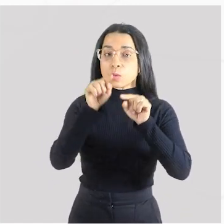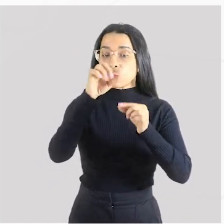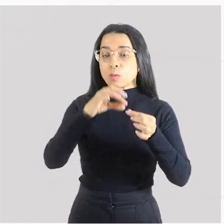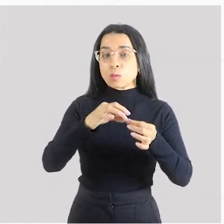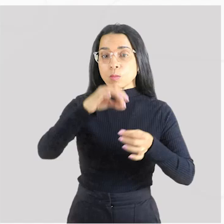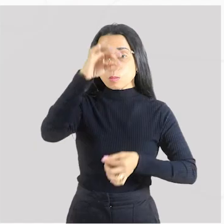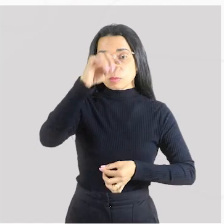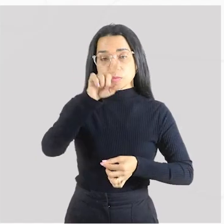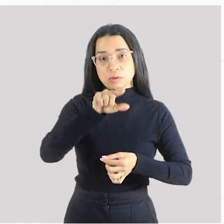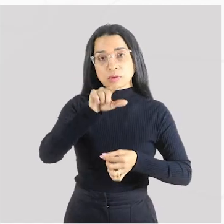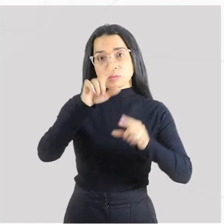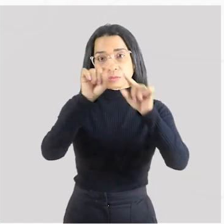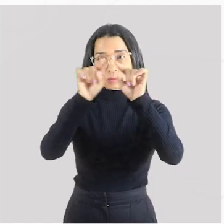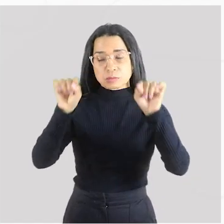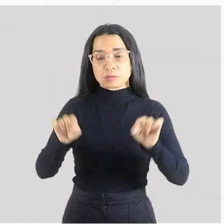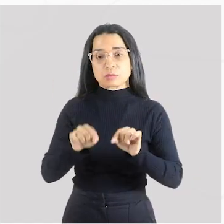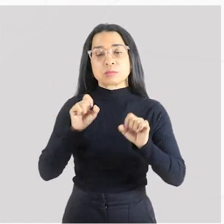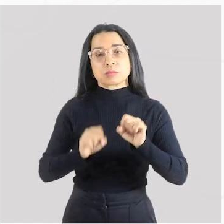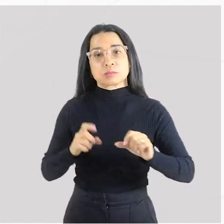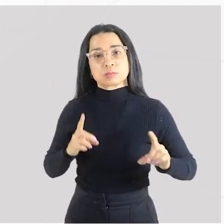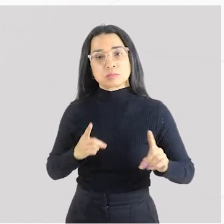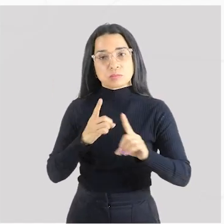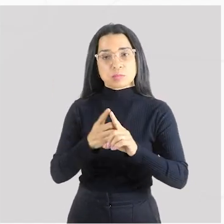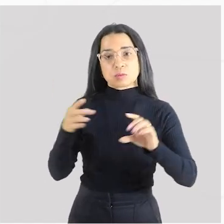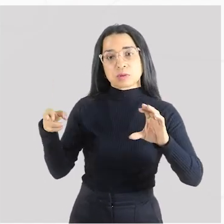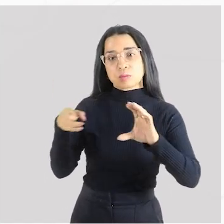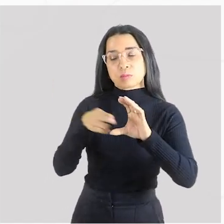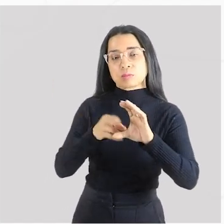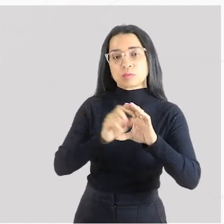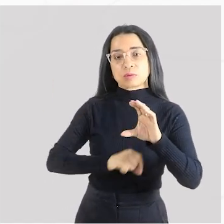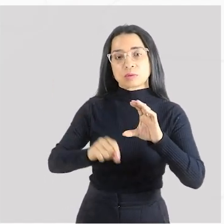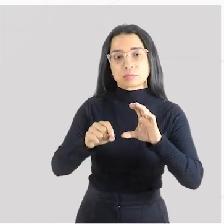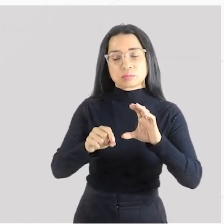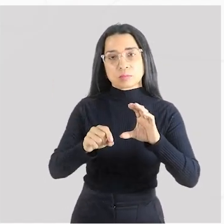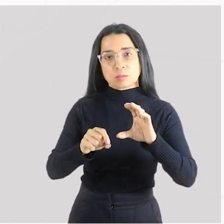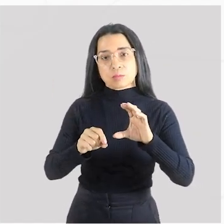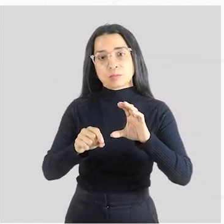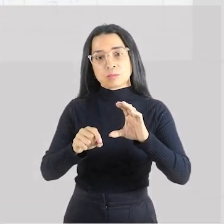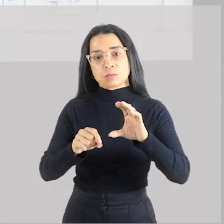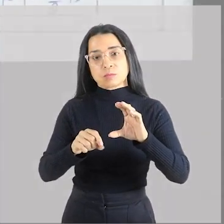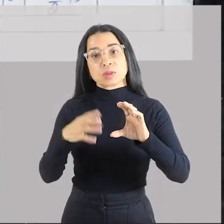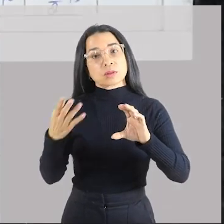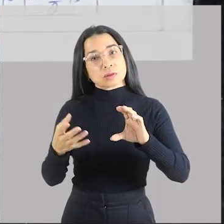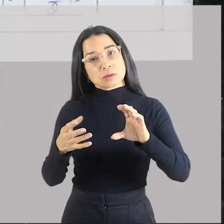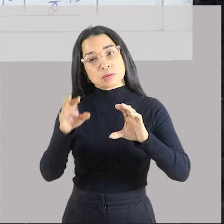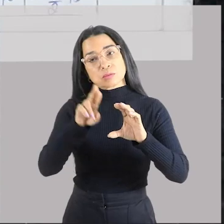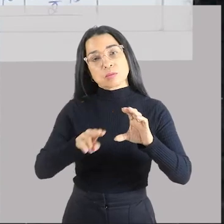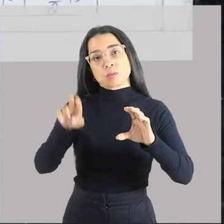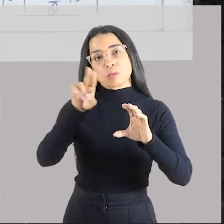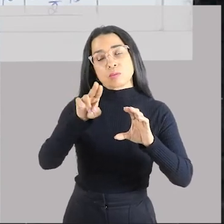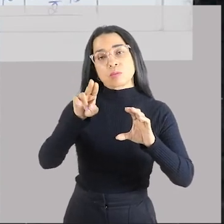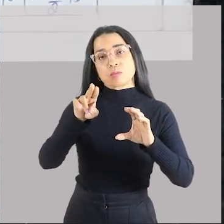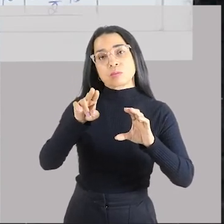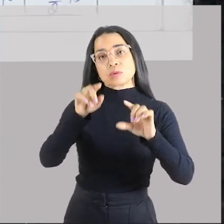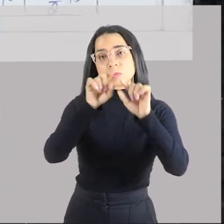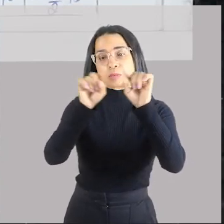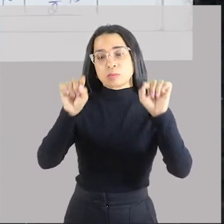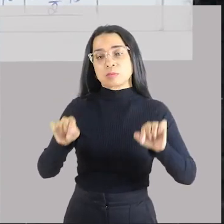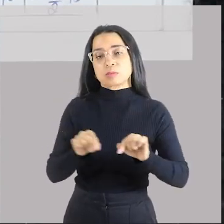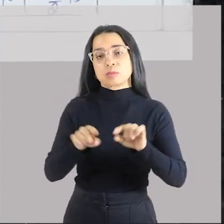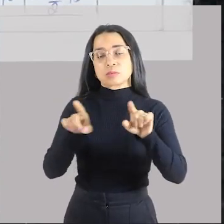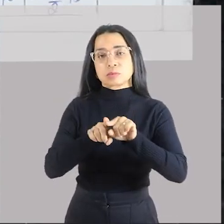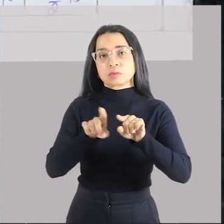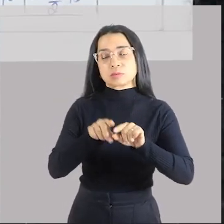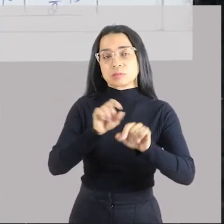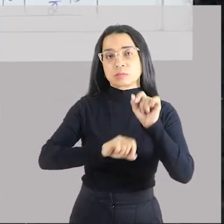circunferência. Se eu encontrar o raio da circunferência, esse raio da circunferência serve tanto para o quadrado quanto para o triângulo.